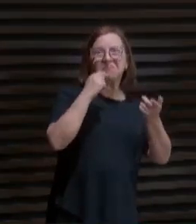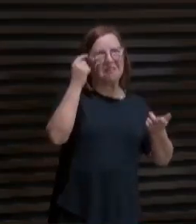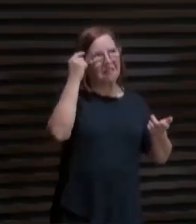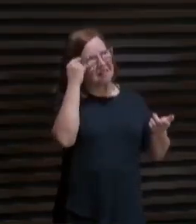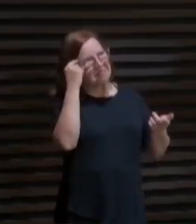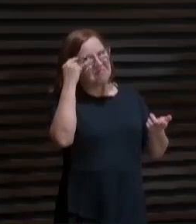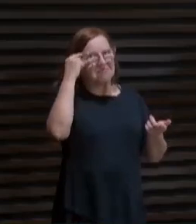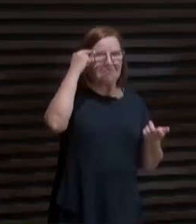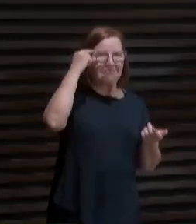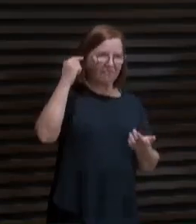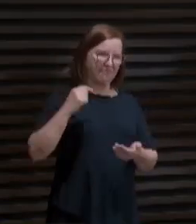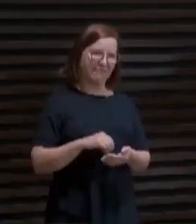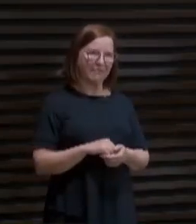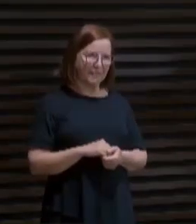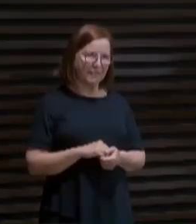duvidoso.